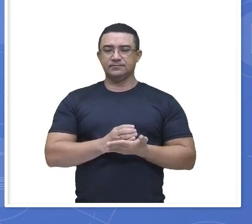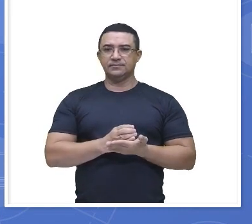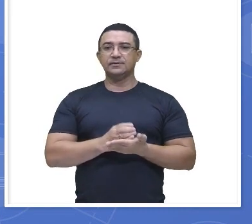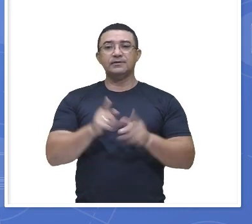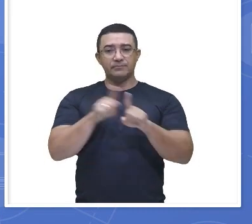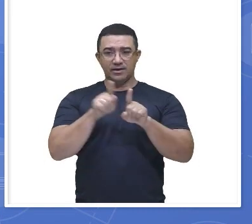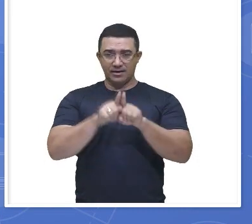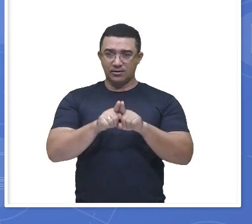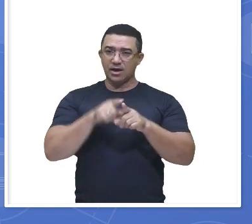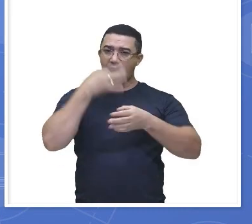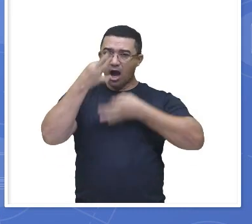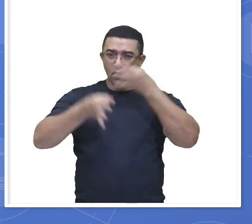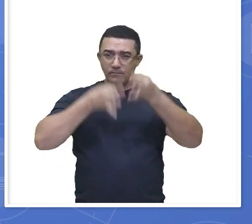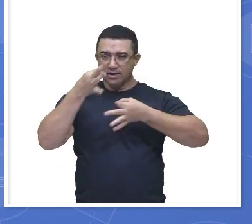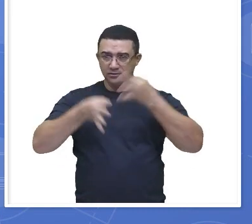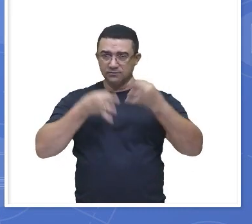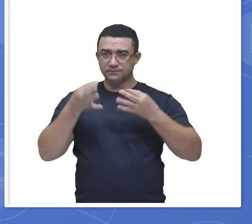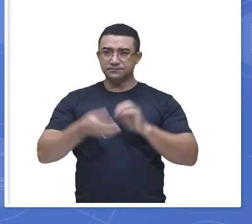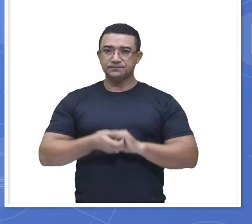argumentos.